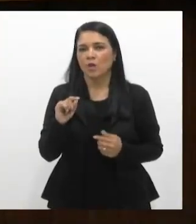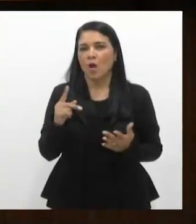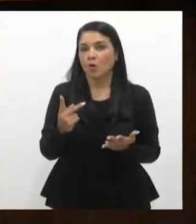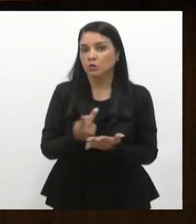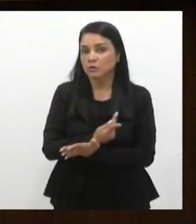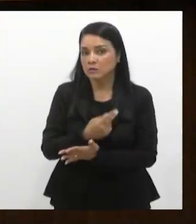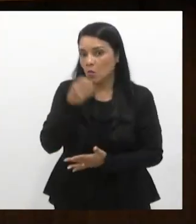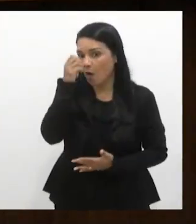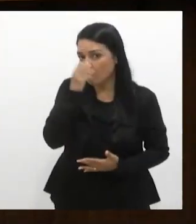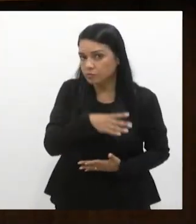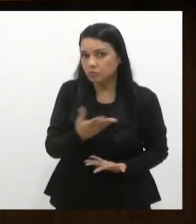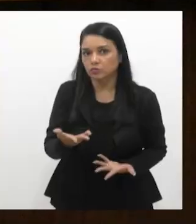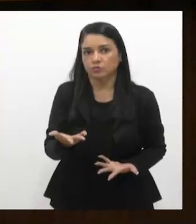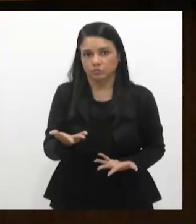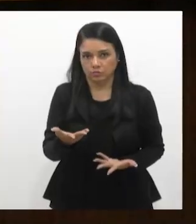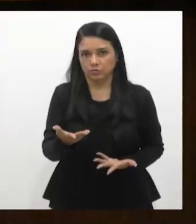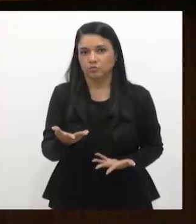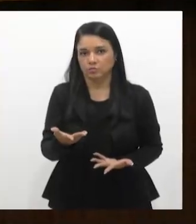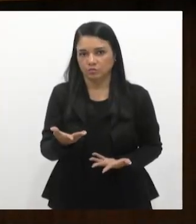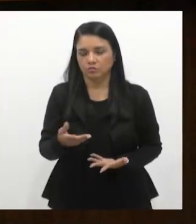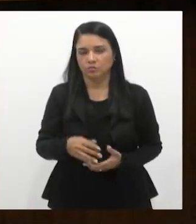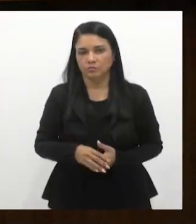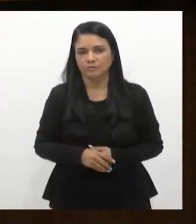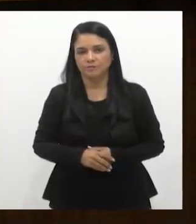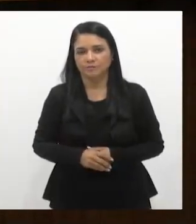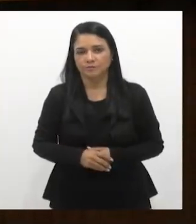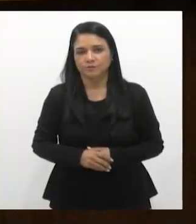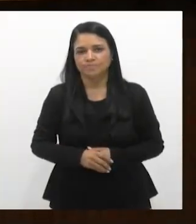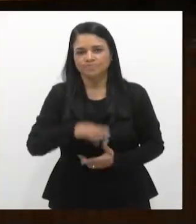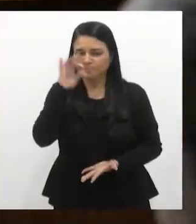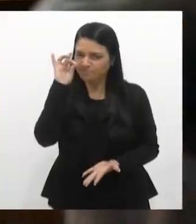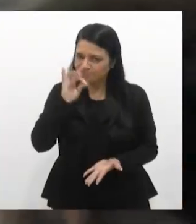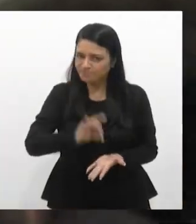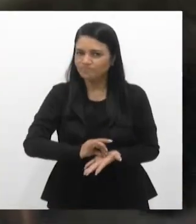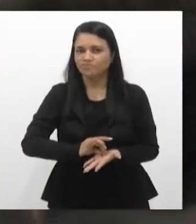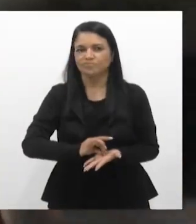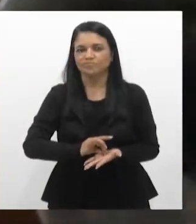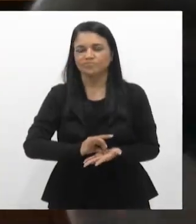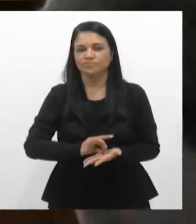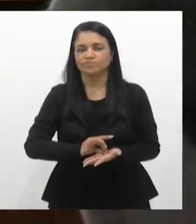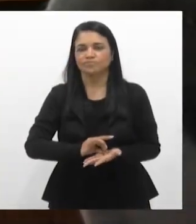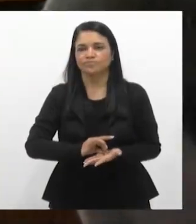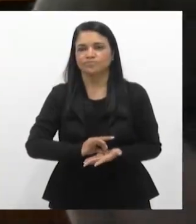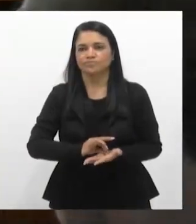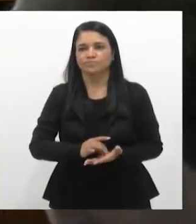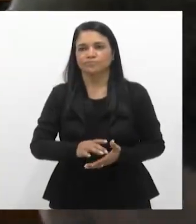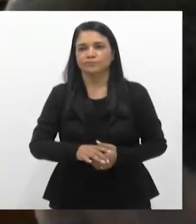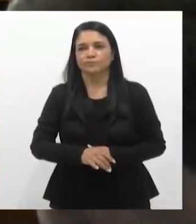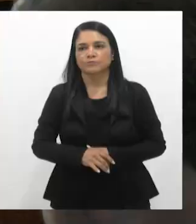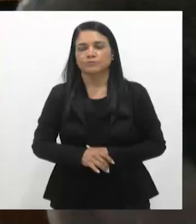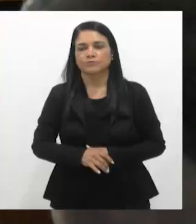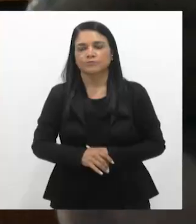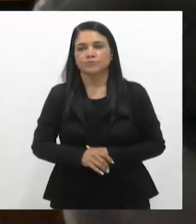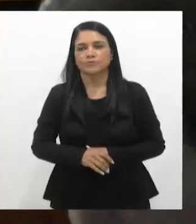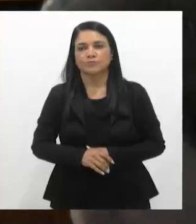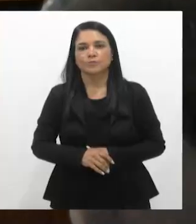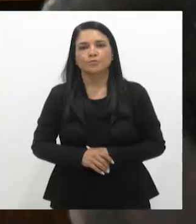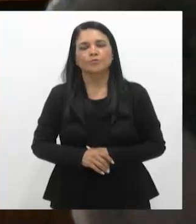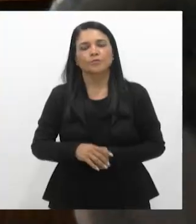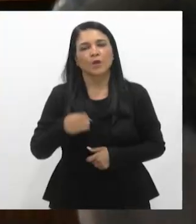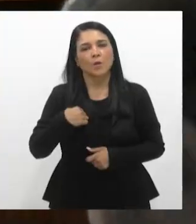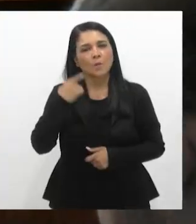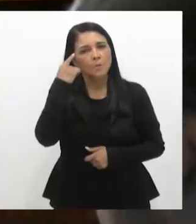a ser de fato estabelecido. Acho que a gente